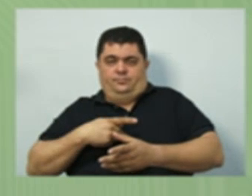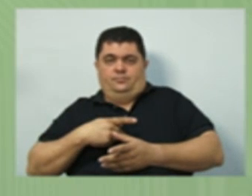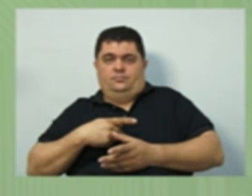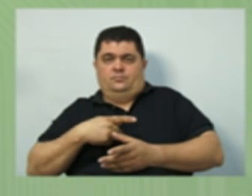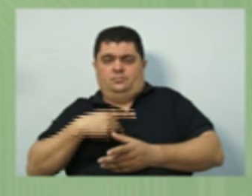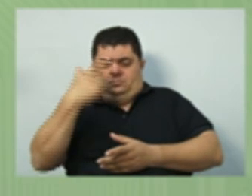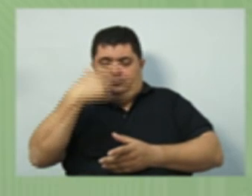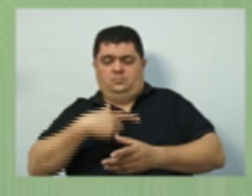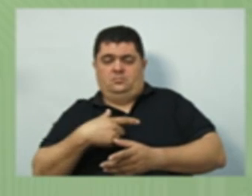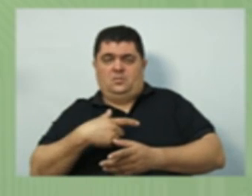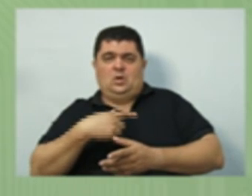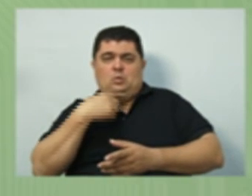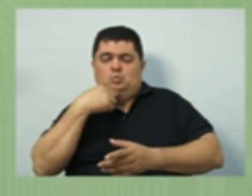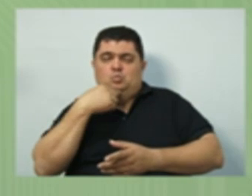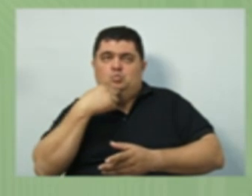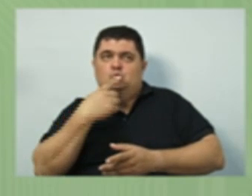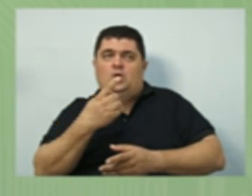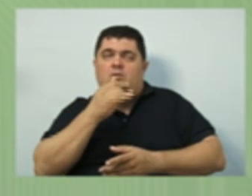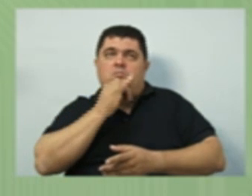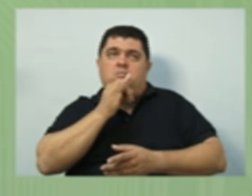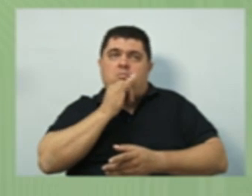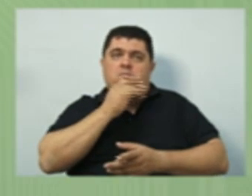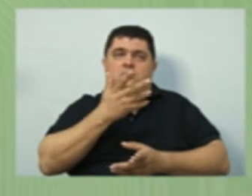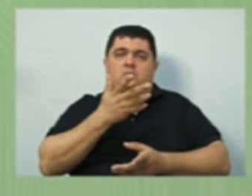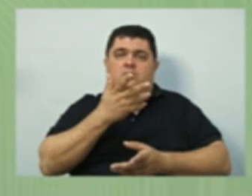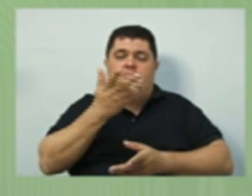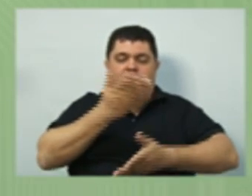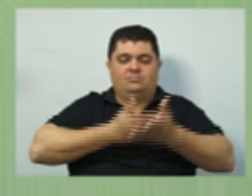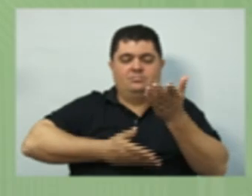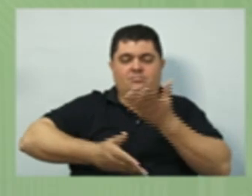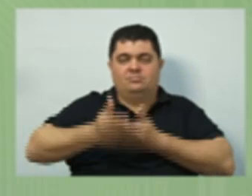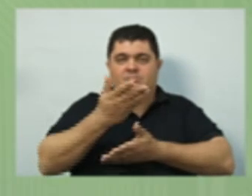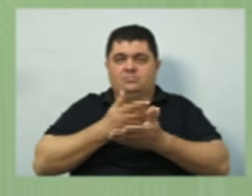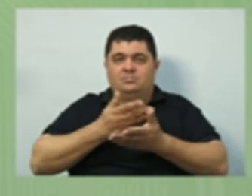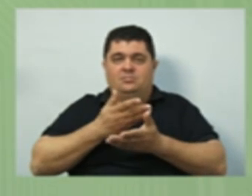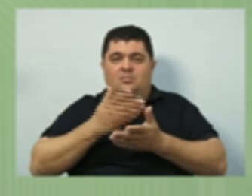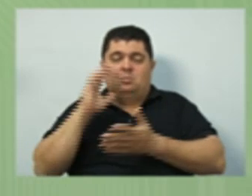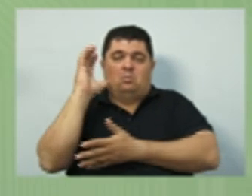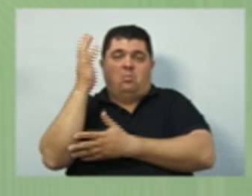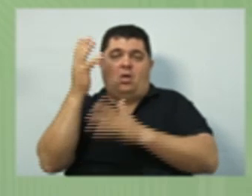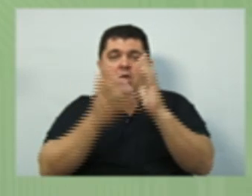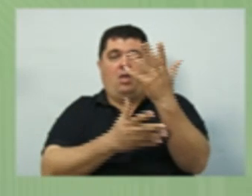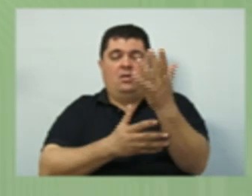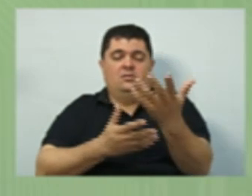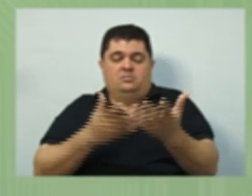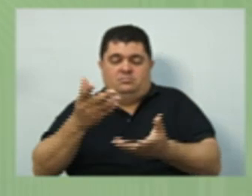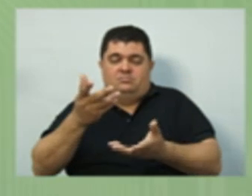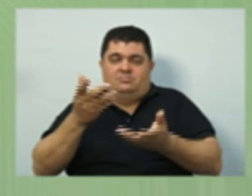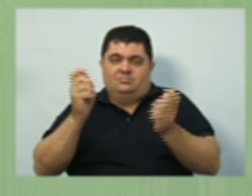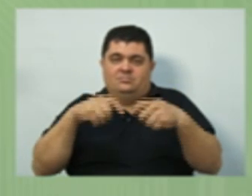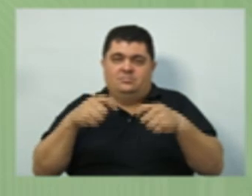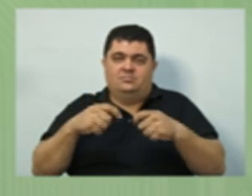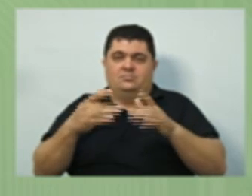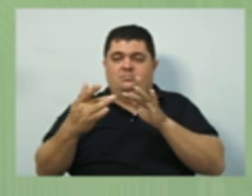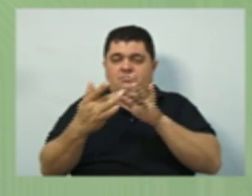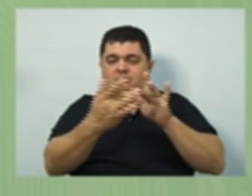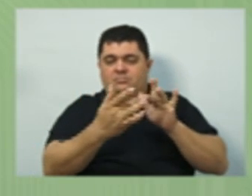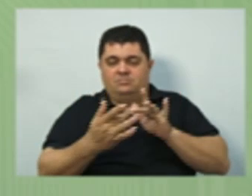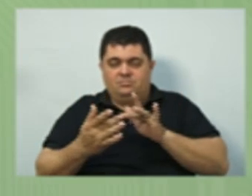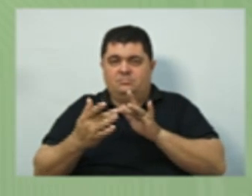tem como você não se relacionar com a própria natureza, mexer com a natureza. Você está em um